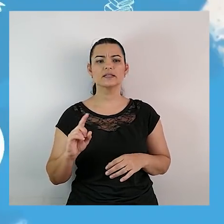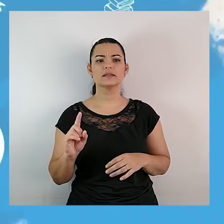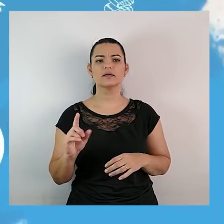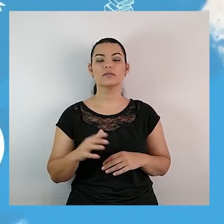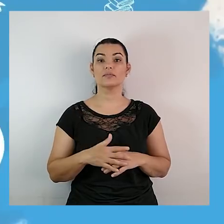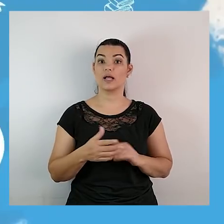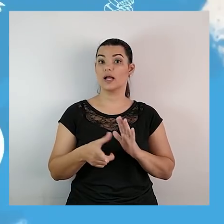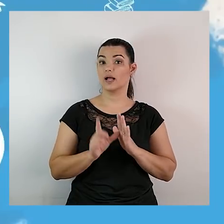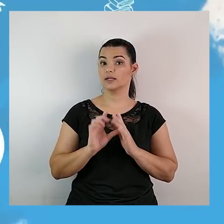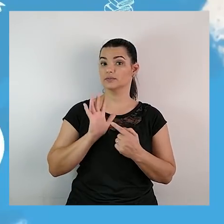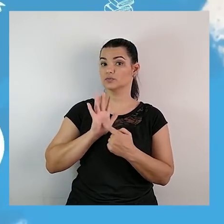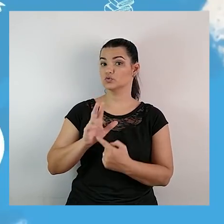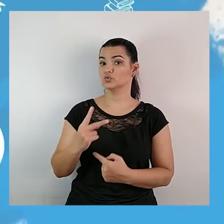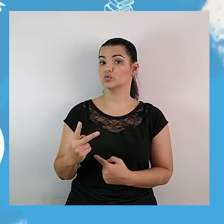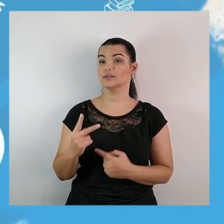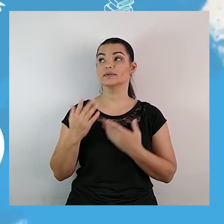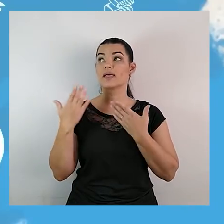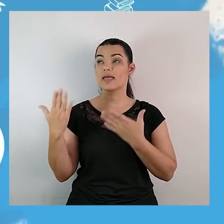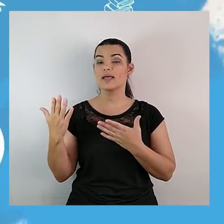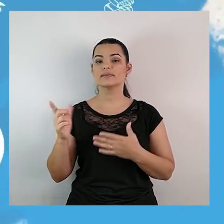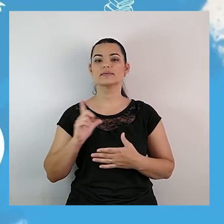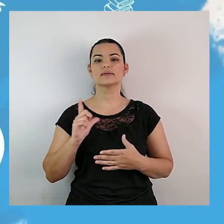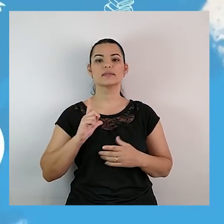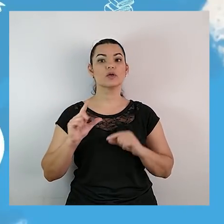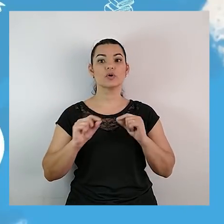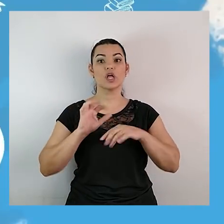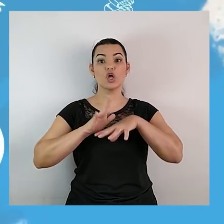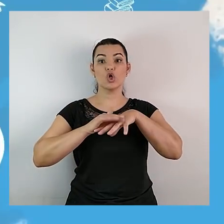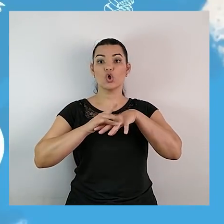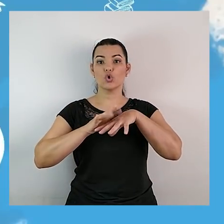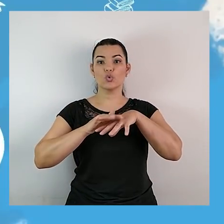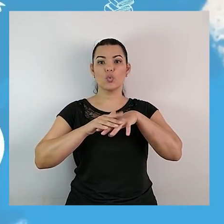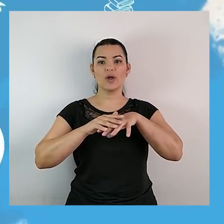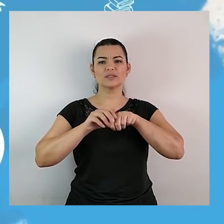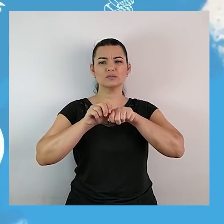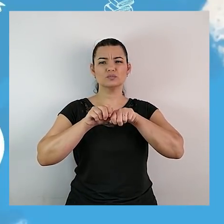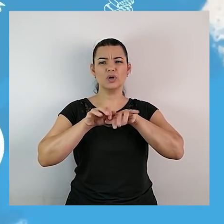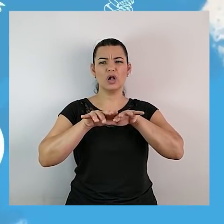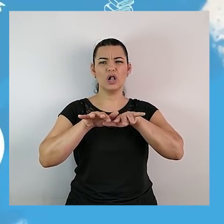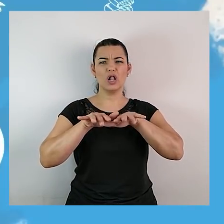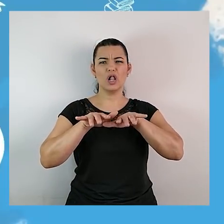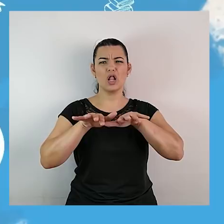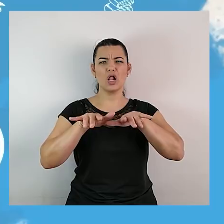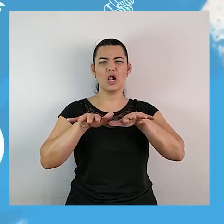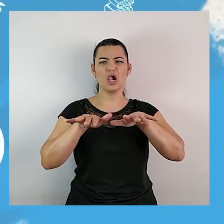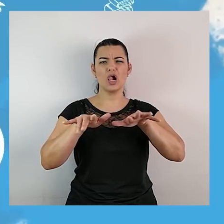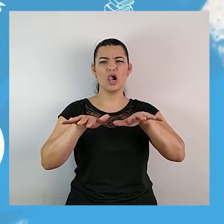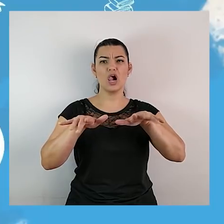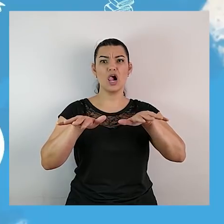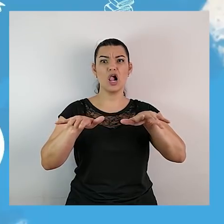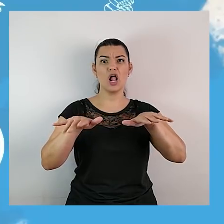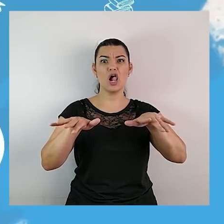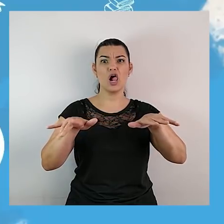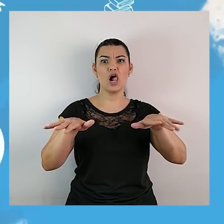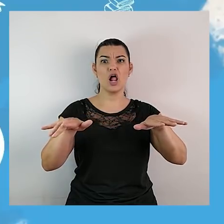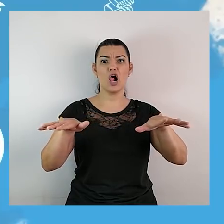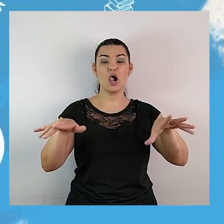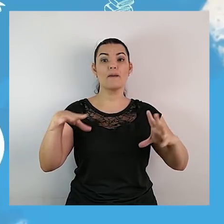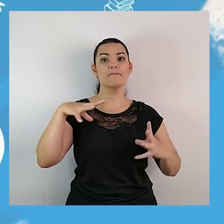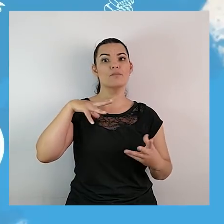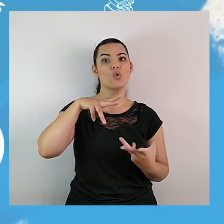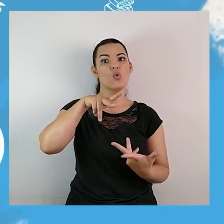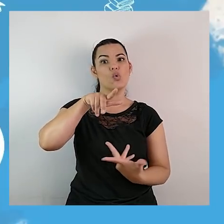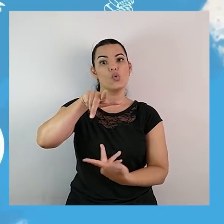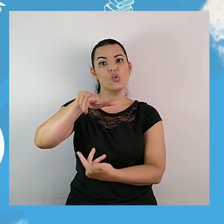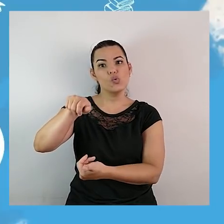mostrei duas, né? Nesse caso aqui, nós temos uma doença sendo espalhada em todo o mundo. Não tem